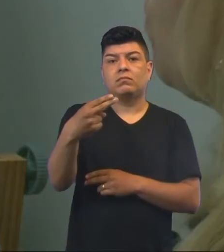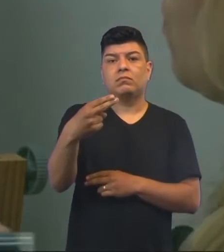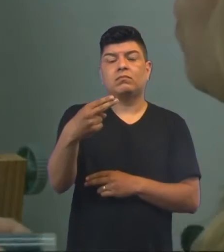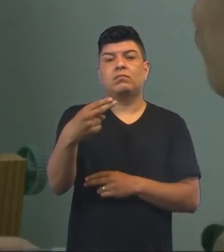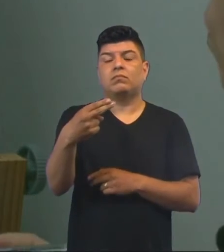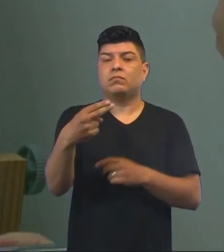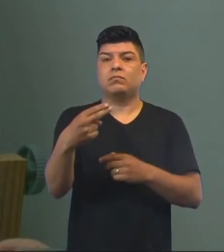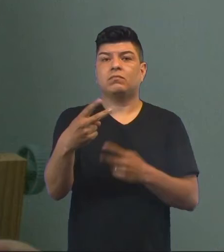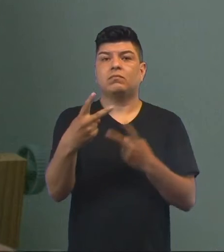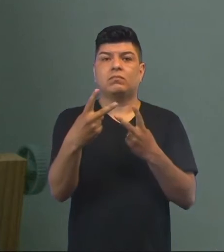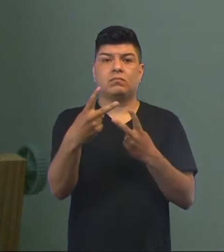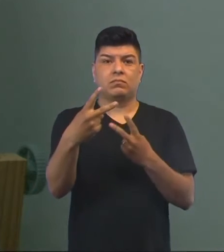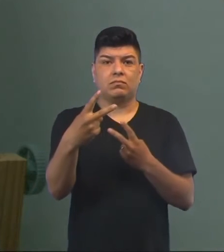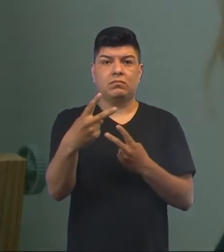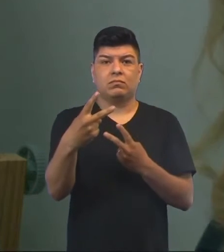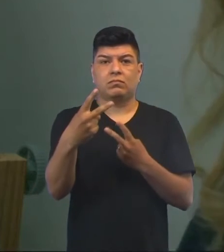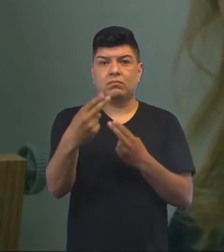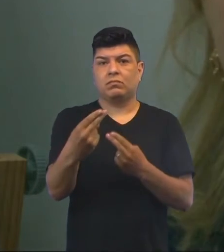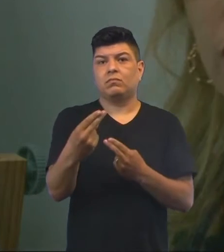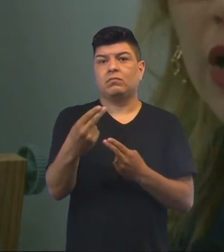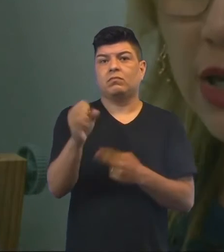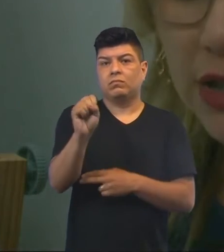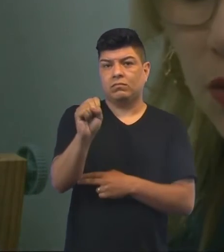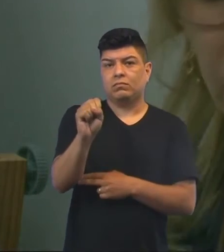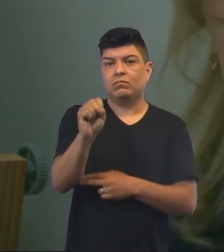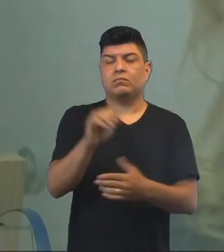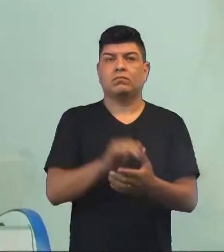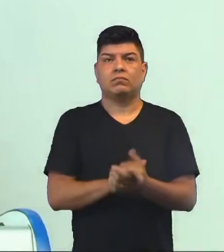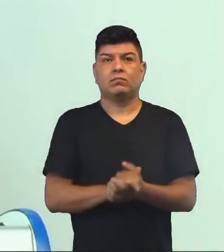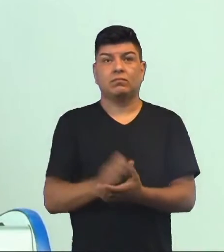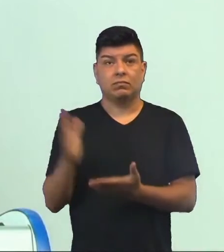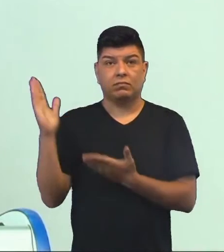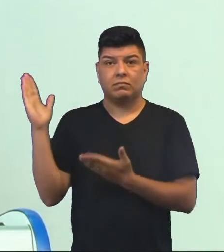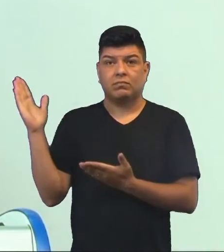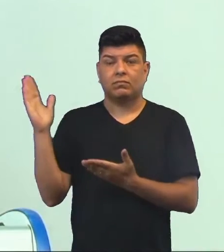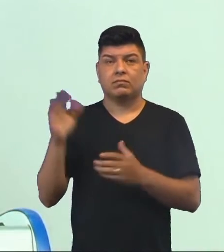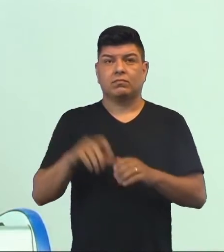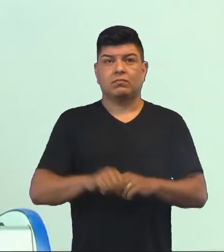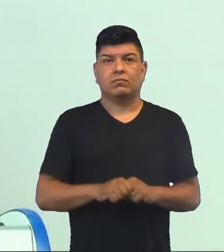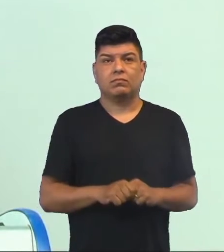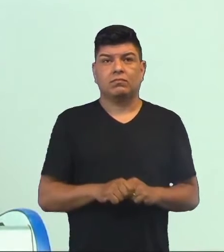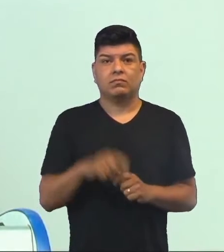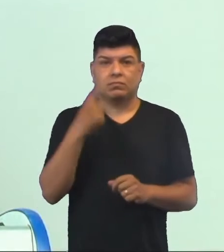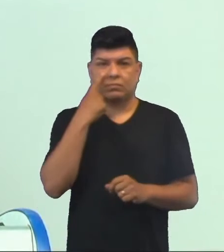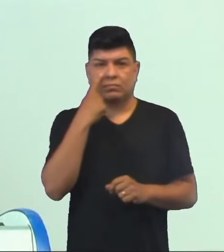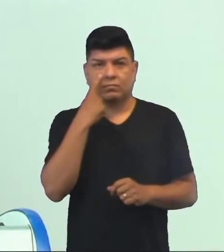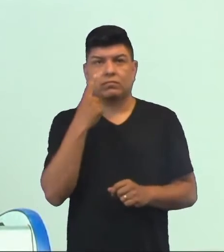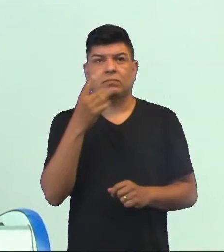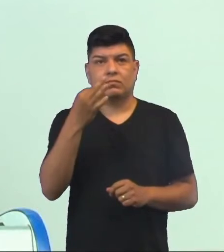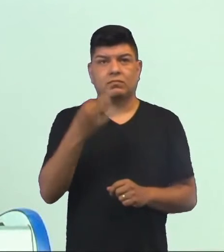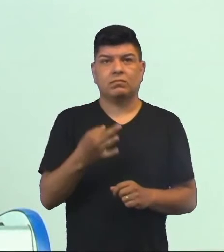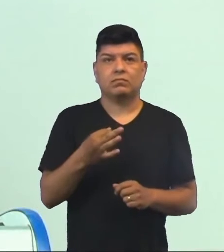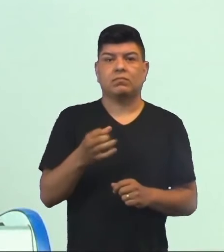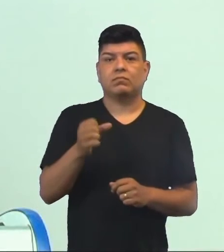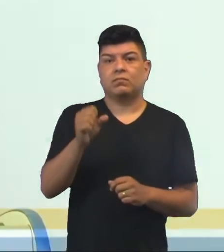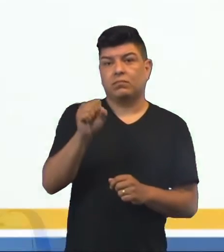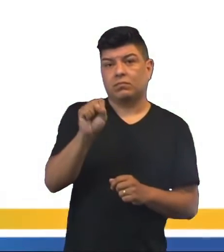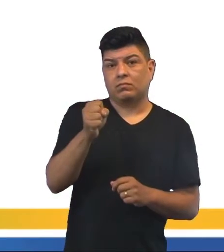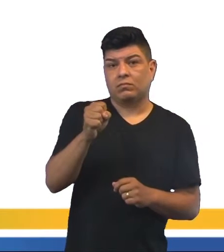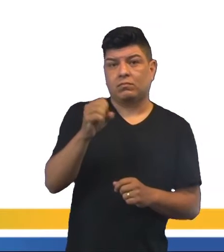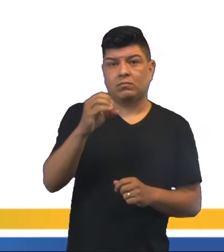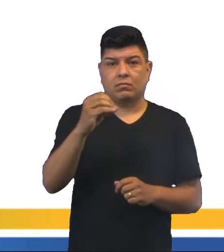com há 8 certinho então é se né vamos conferir lá